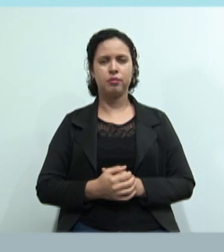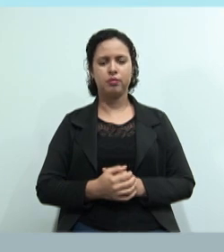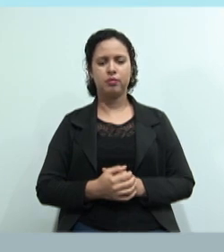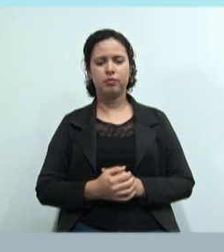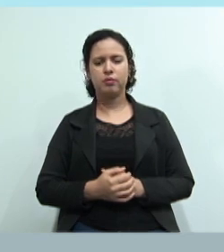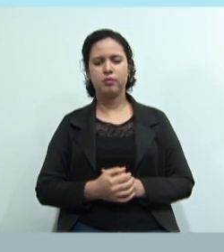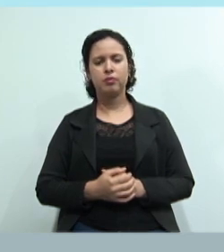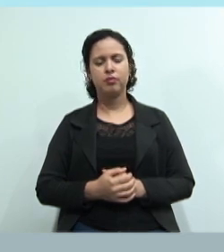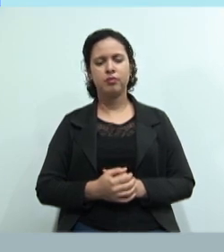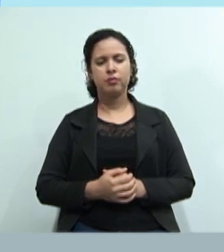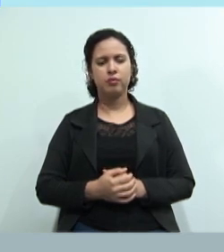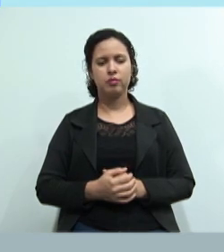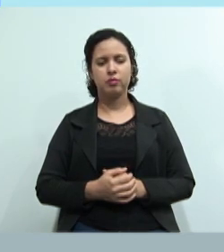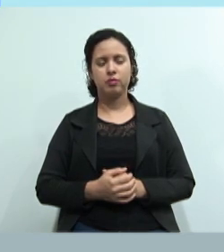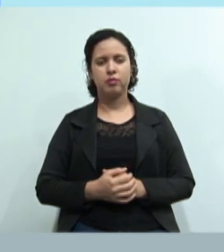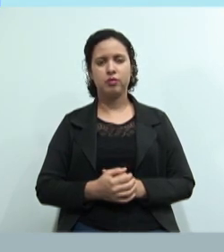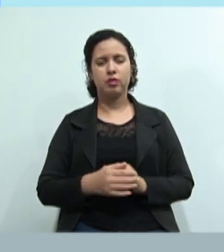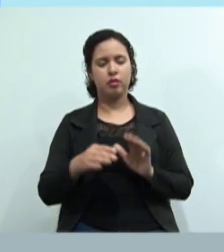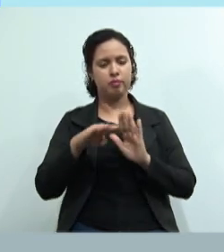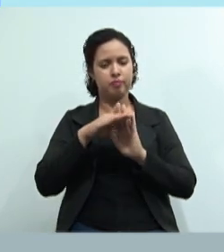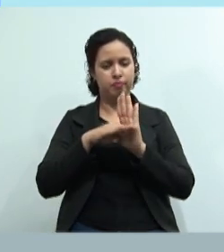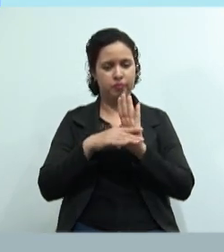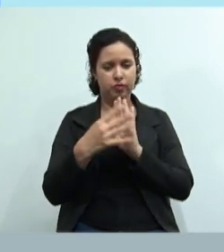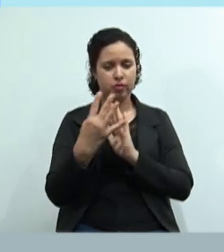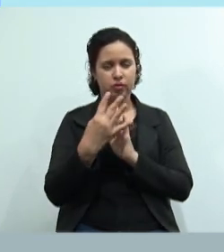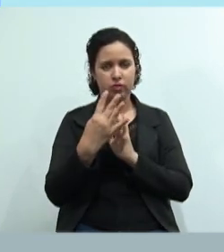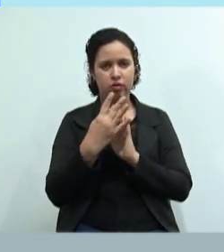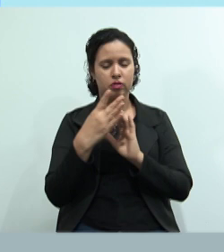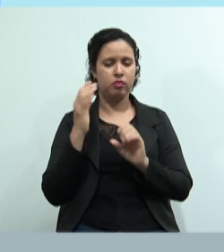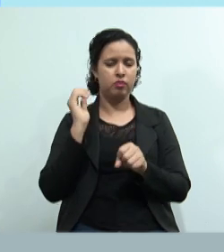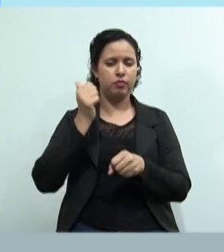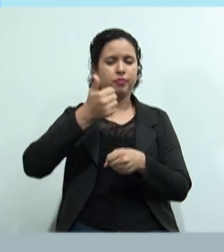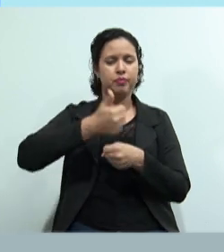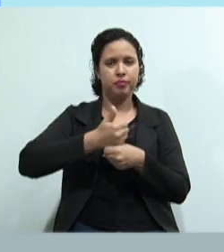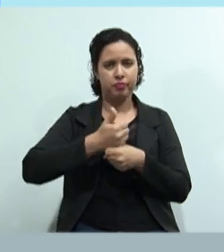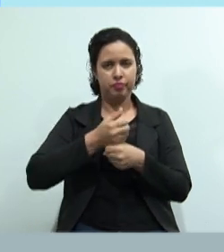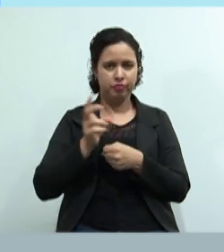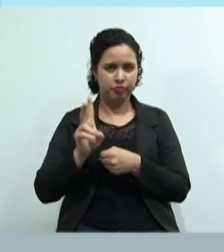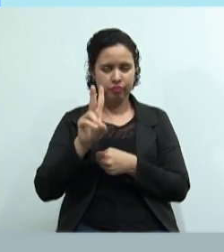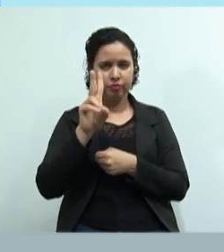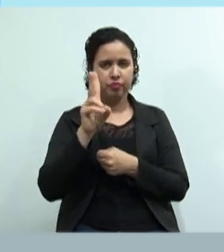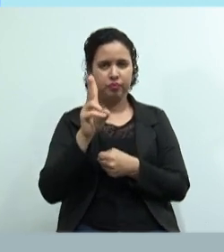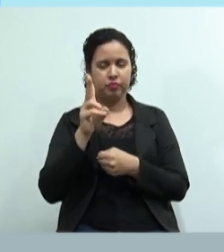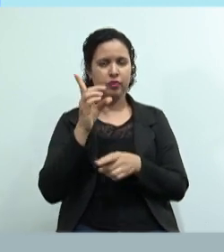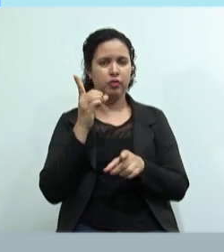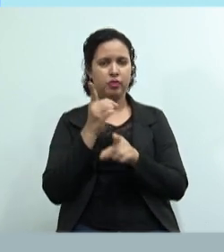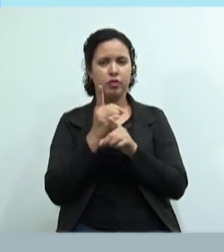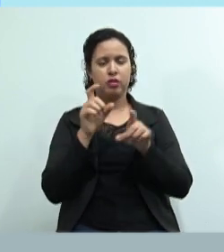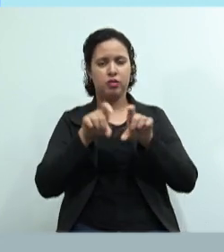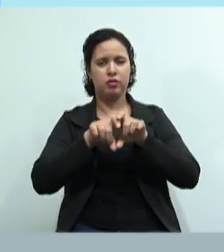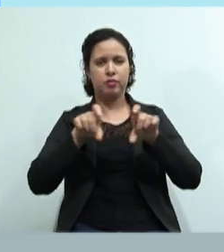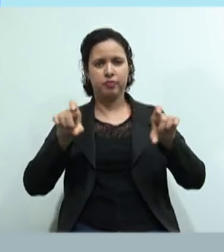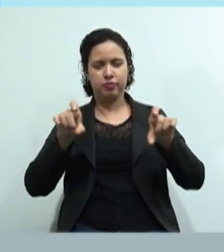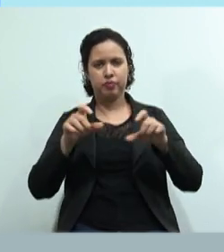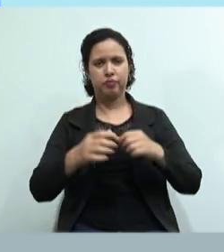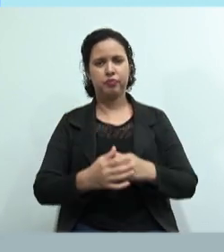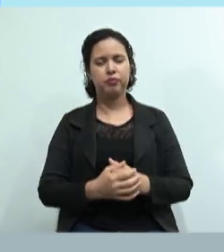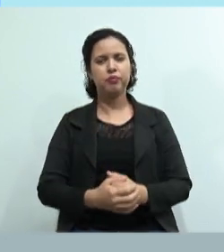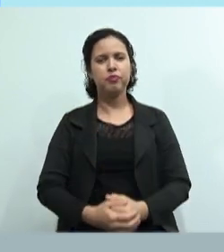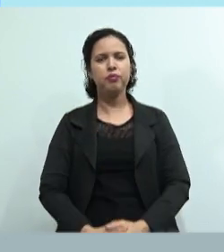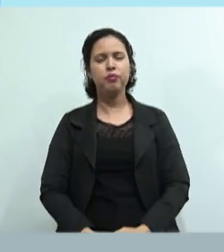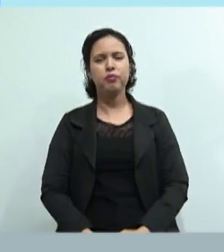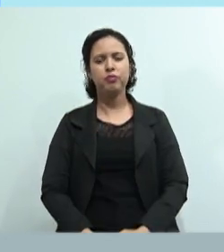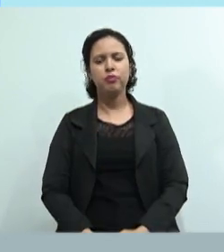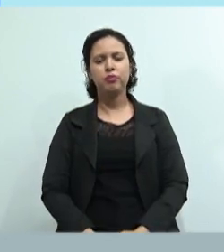0,13. Passo 4. Substitua os valores encontrados nas fórmulas e calcular as possibilidades de preço